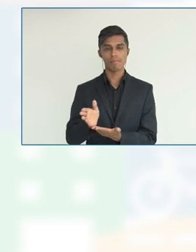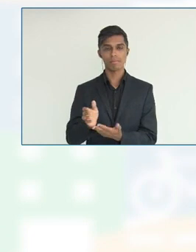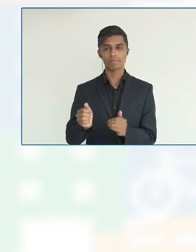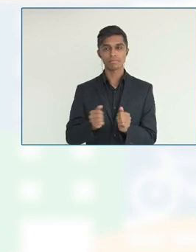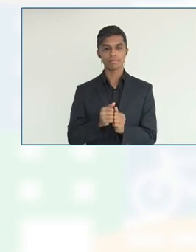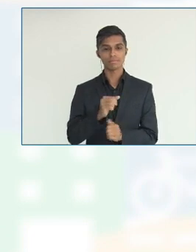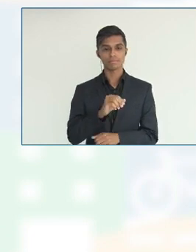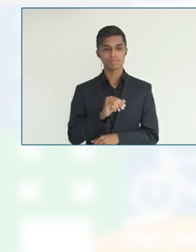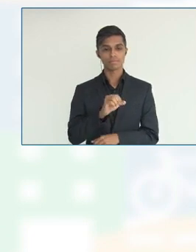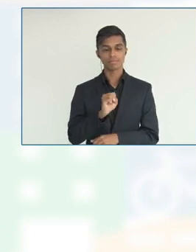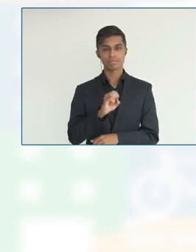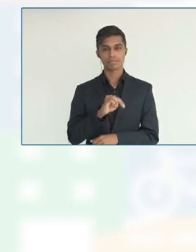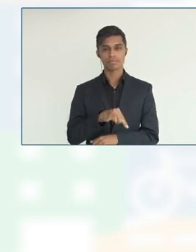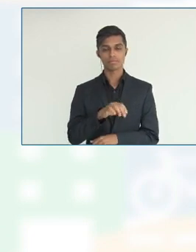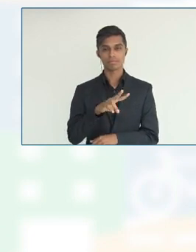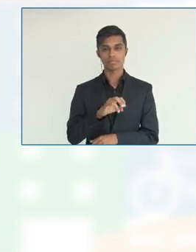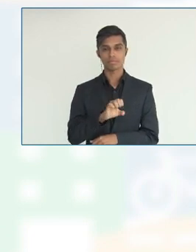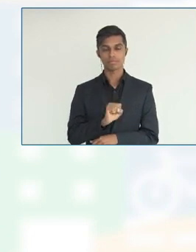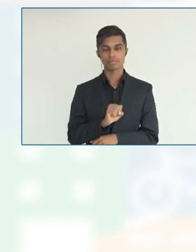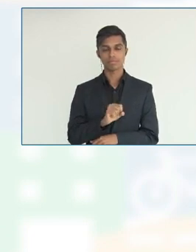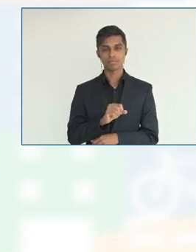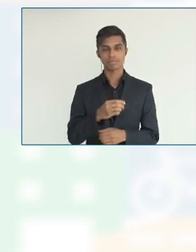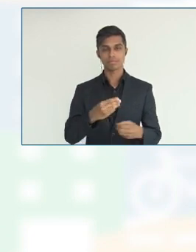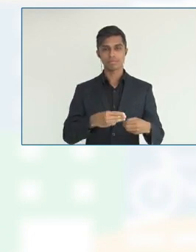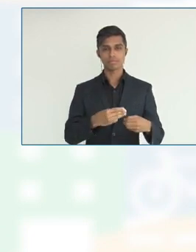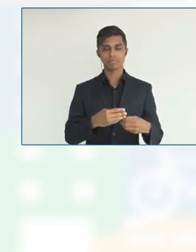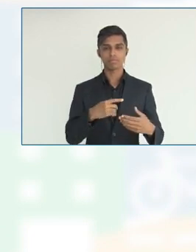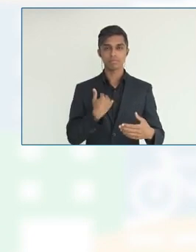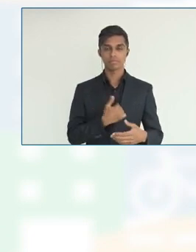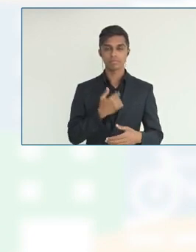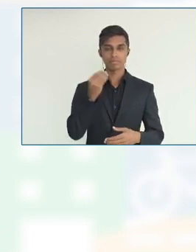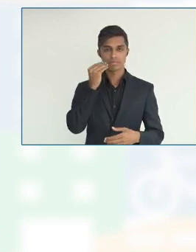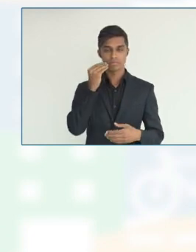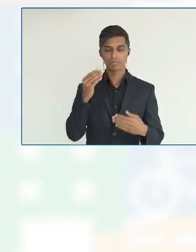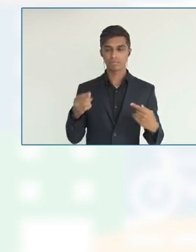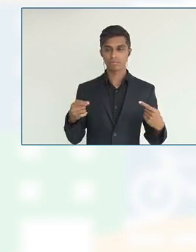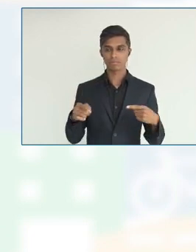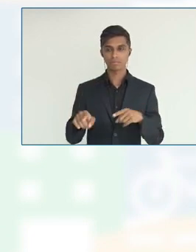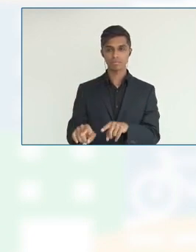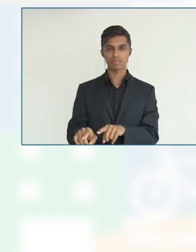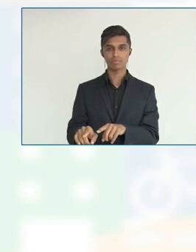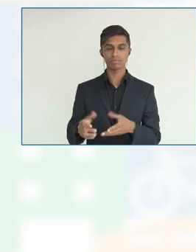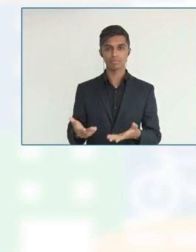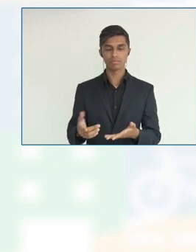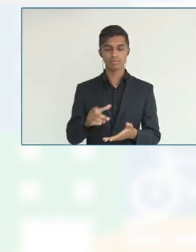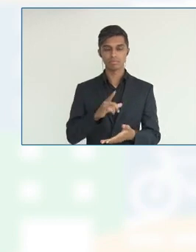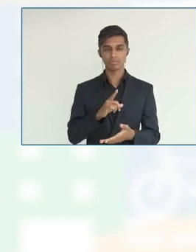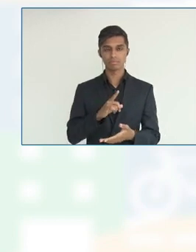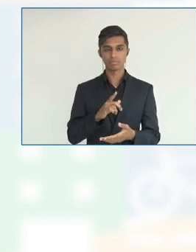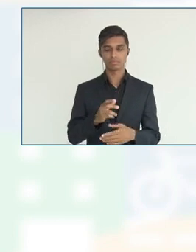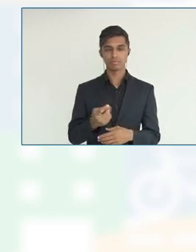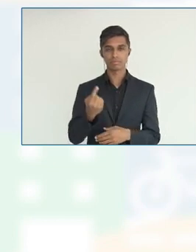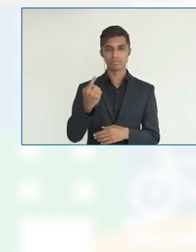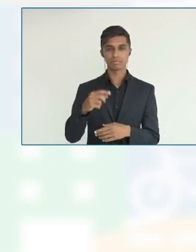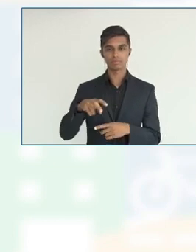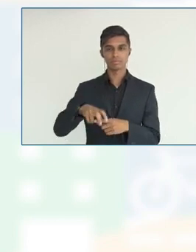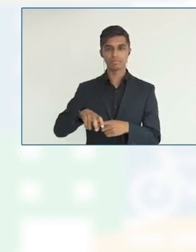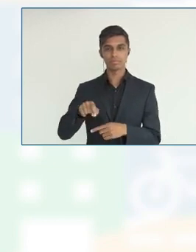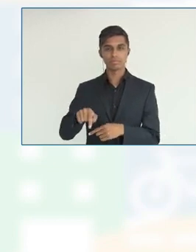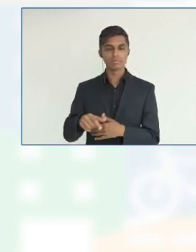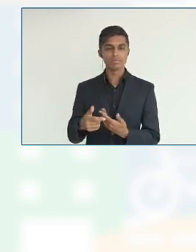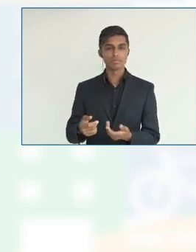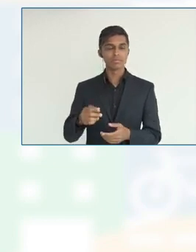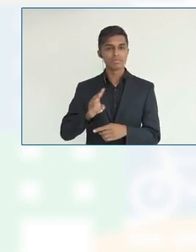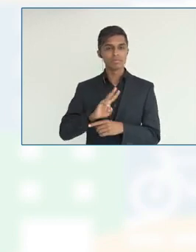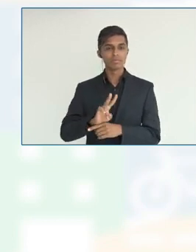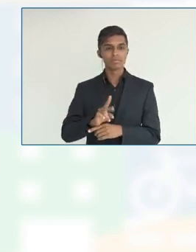né? A gente pretende estreitar, né, também pleiteando aí uma cadeira na preparação da assistência à saúde e